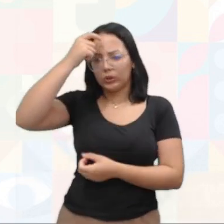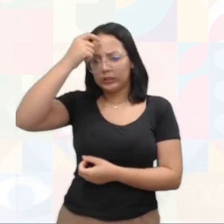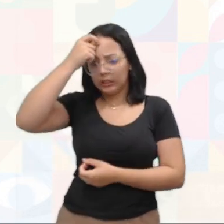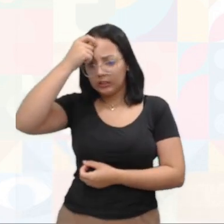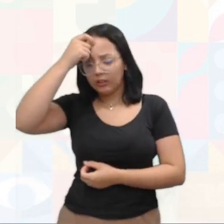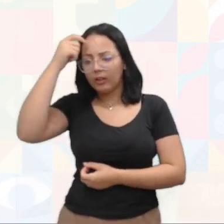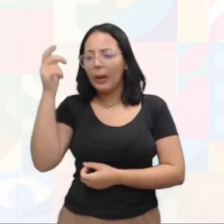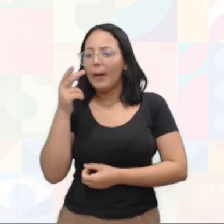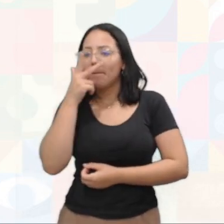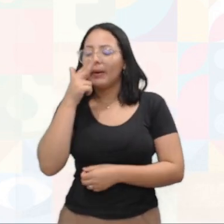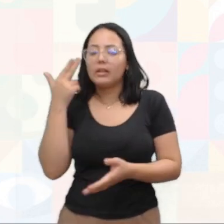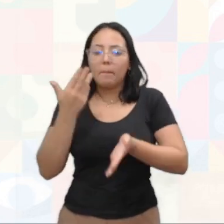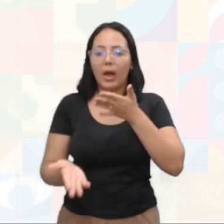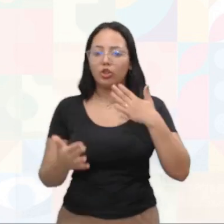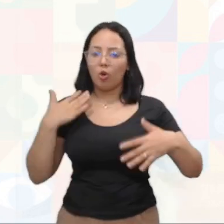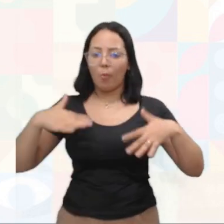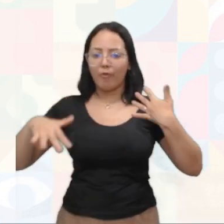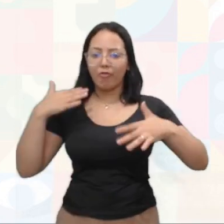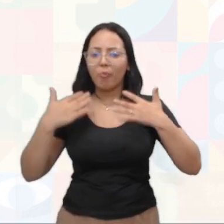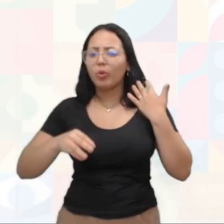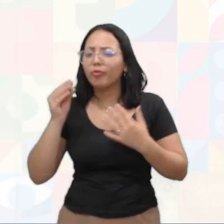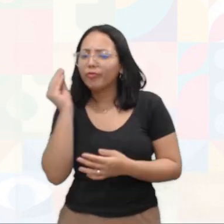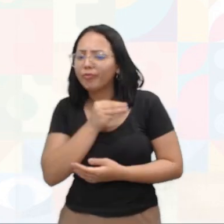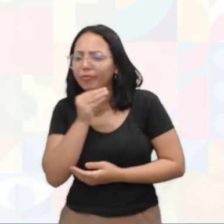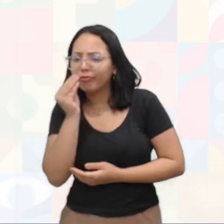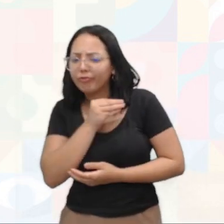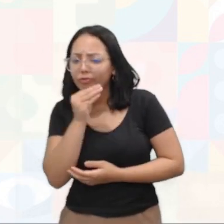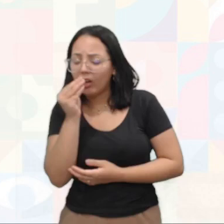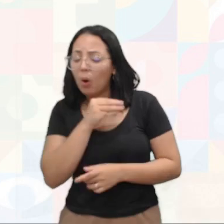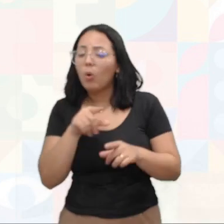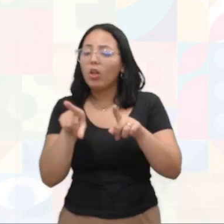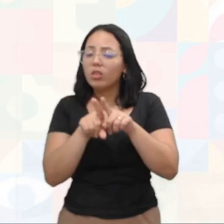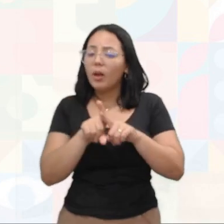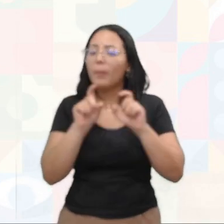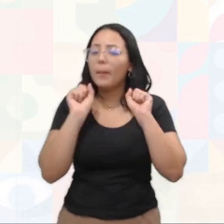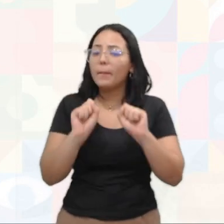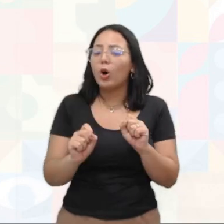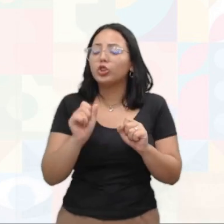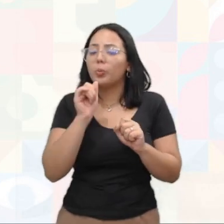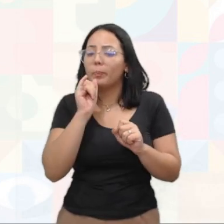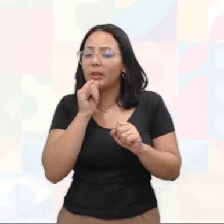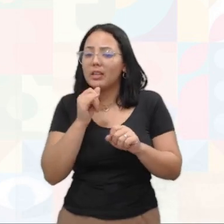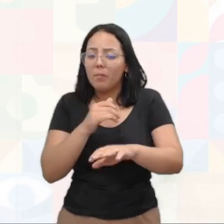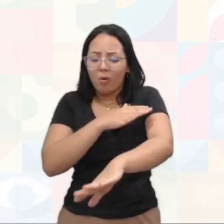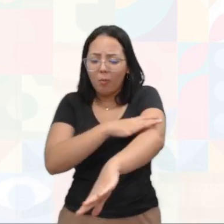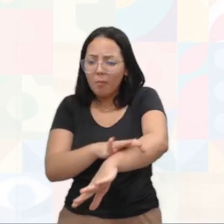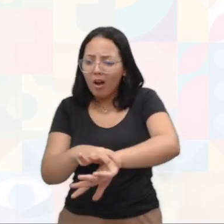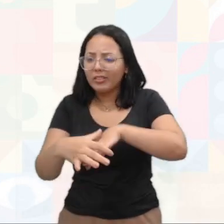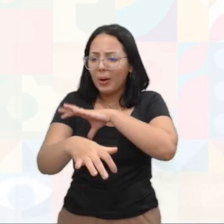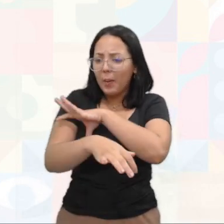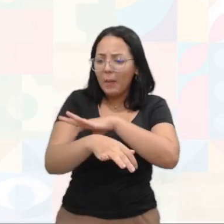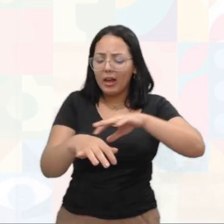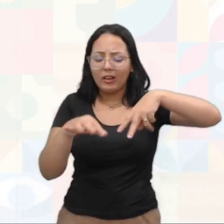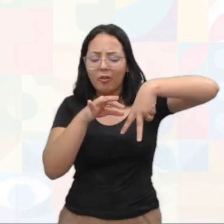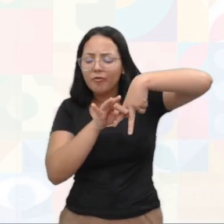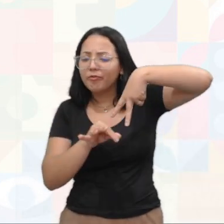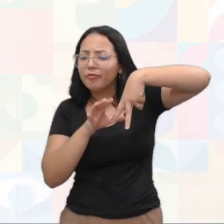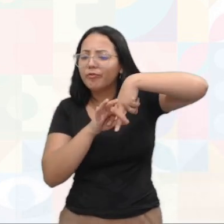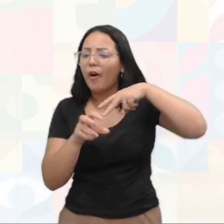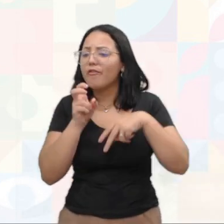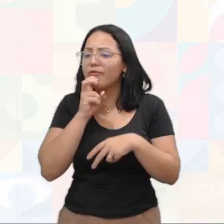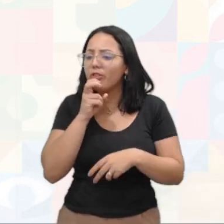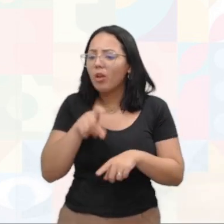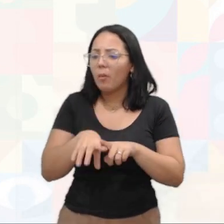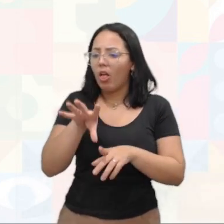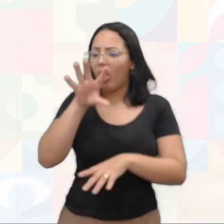pessoa fica sem movimento, enfraquecida e pode apresentar pernas e braços frios, pulso fraco e